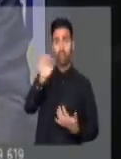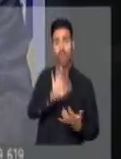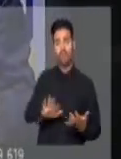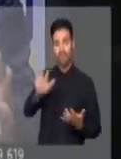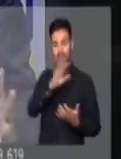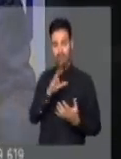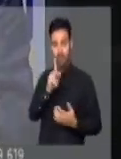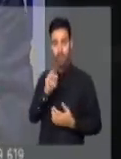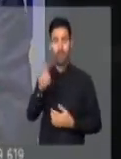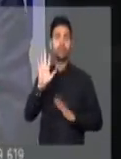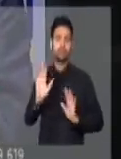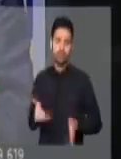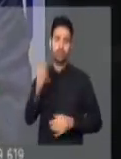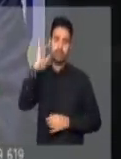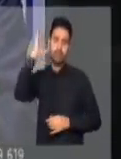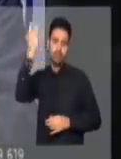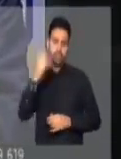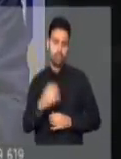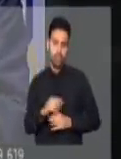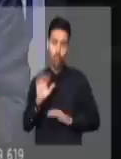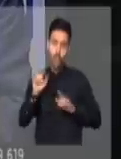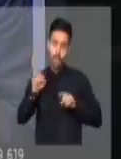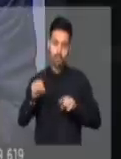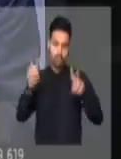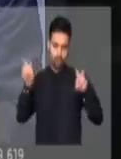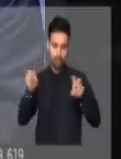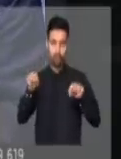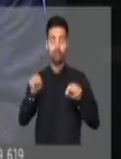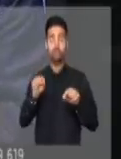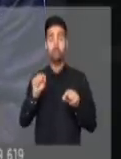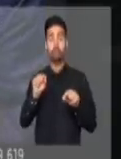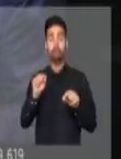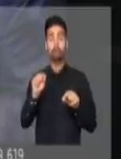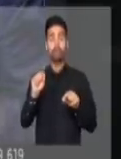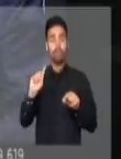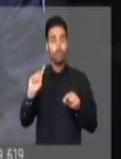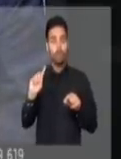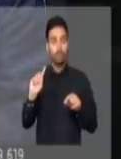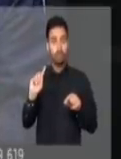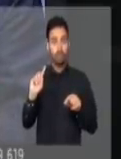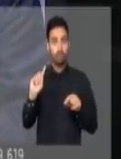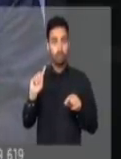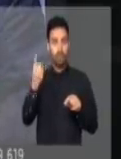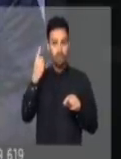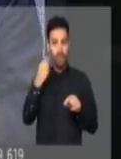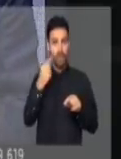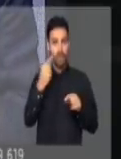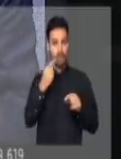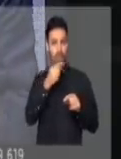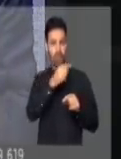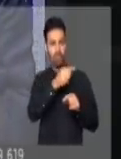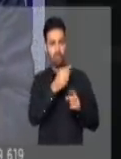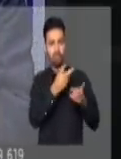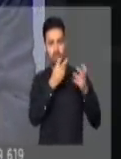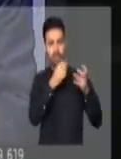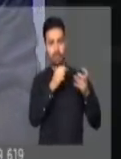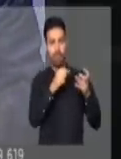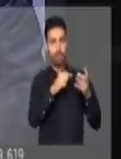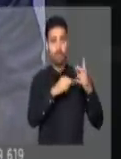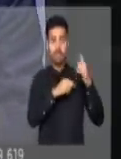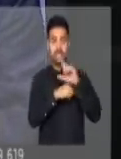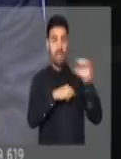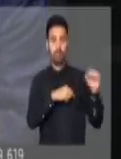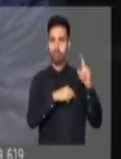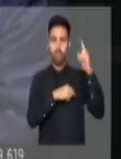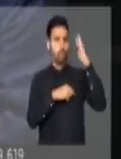Partido. Não foi por acaso, senhor presidente, que o primeiro sinal de fraqueza do absolutismo surgiu com o aparecimento